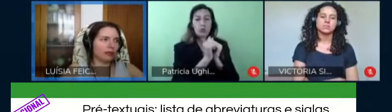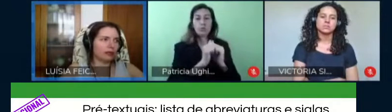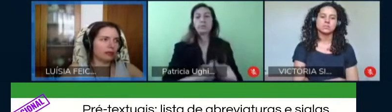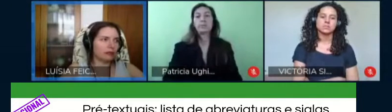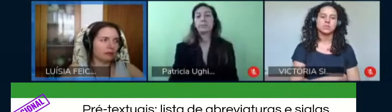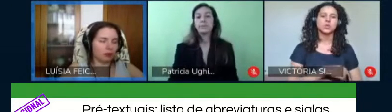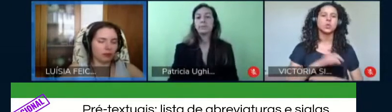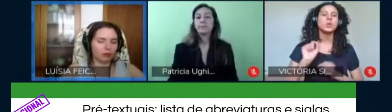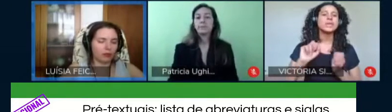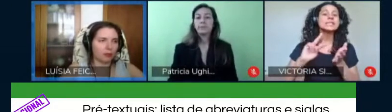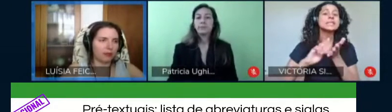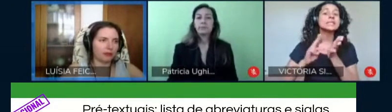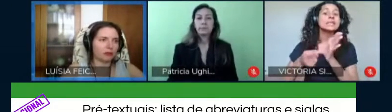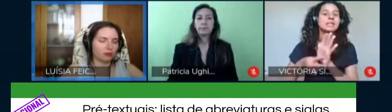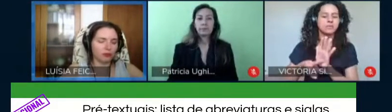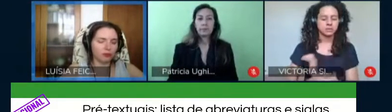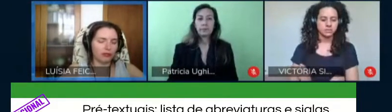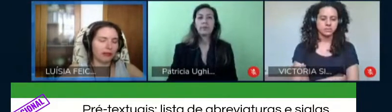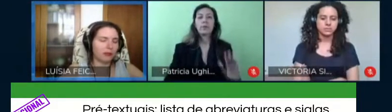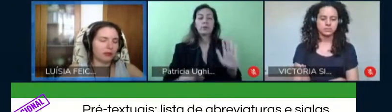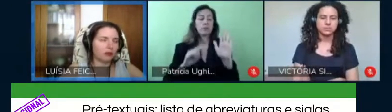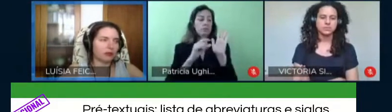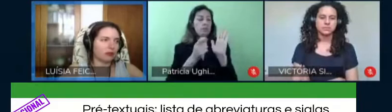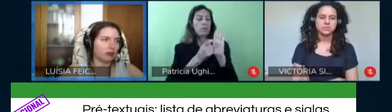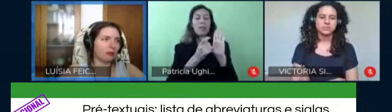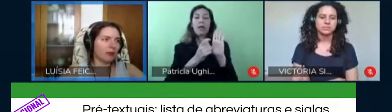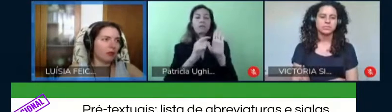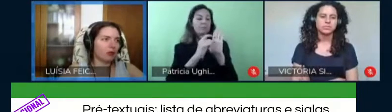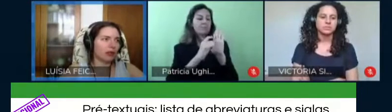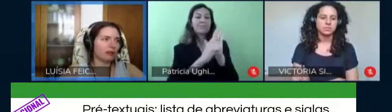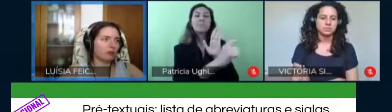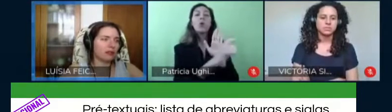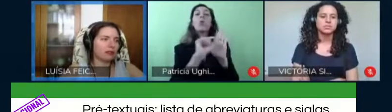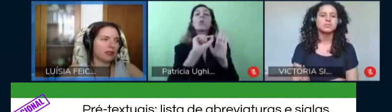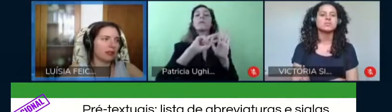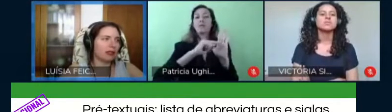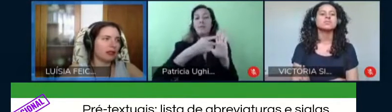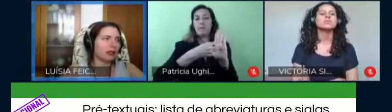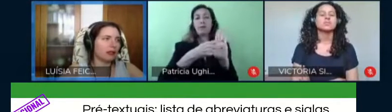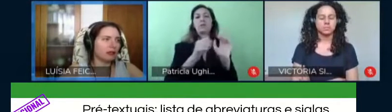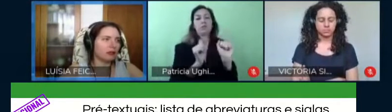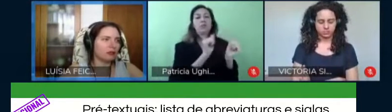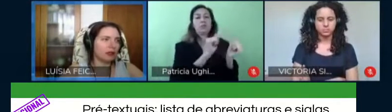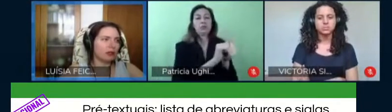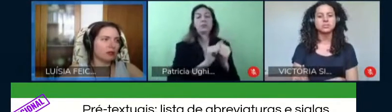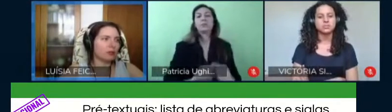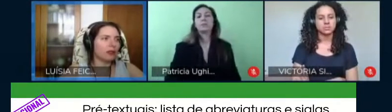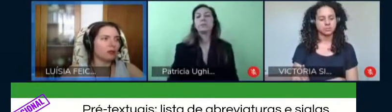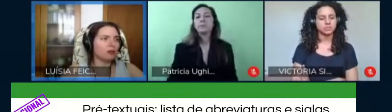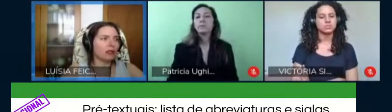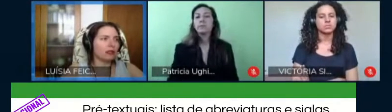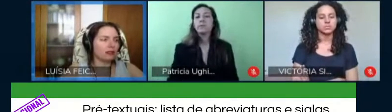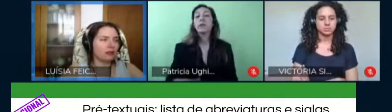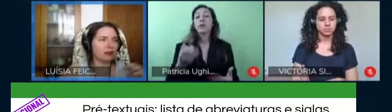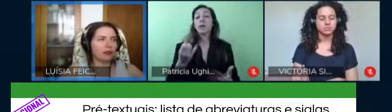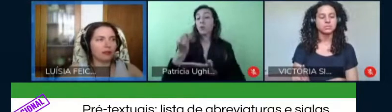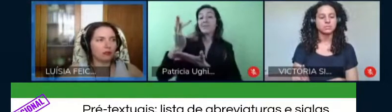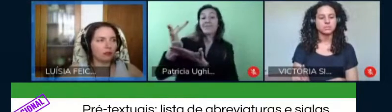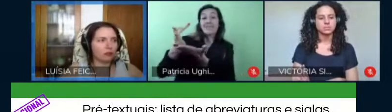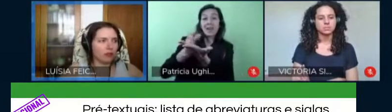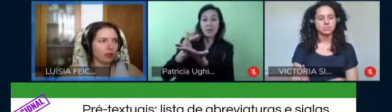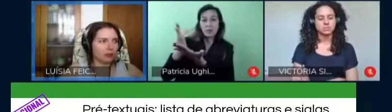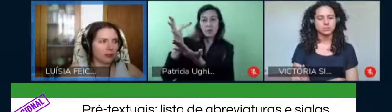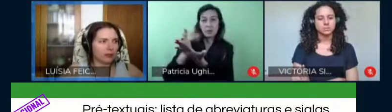primeira ocorrência, agora pensando quando está elaborando o texto, né? A primeira ocorrência de uma sigla dentro do texto, tu tem que